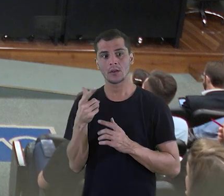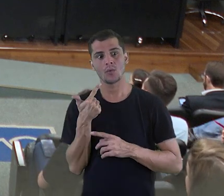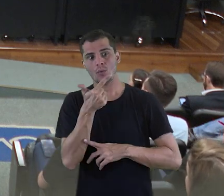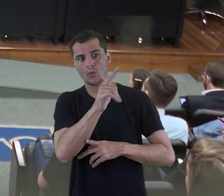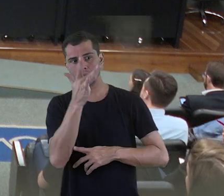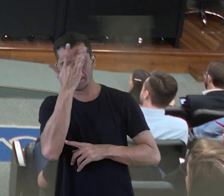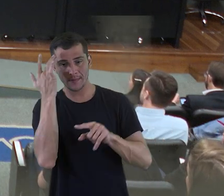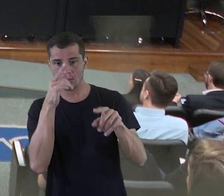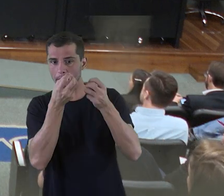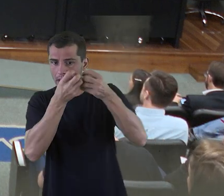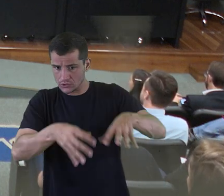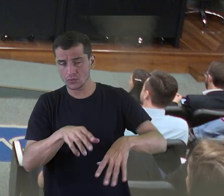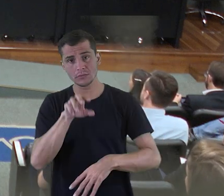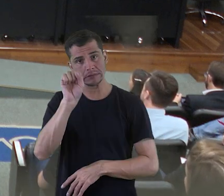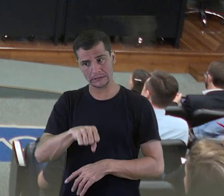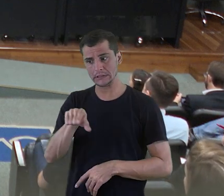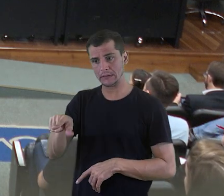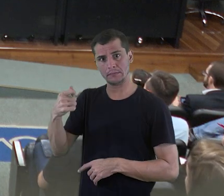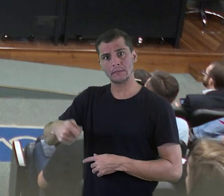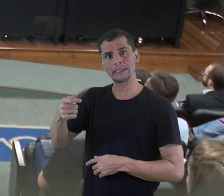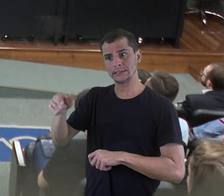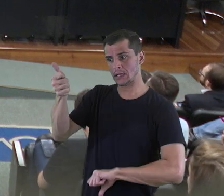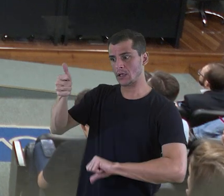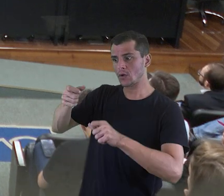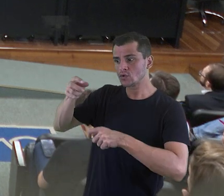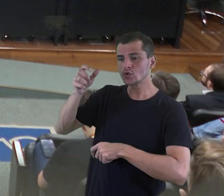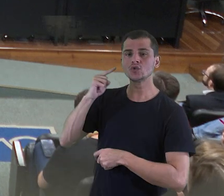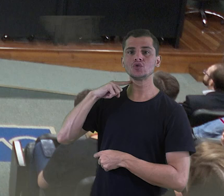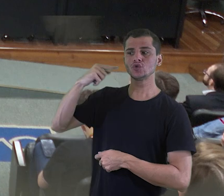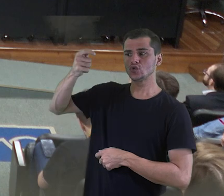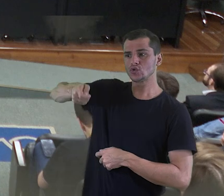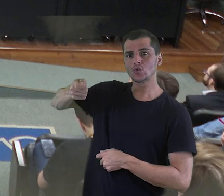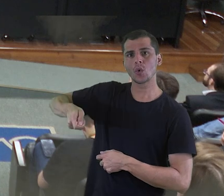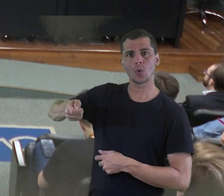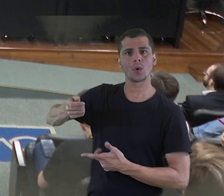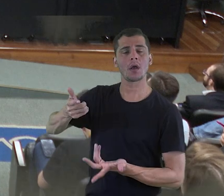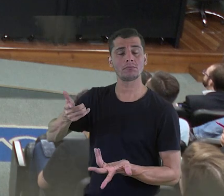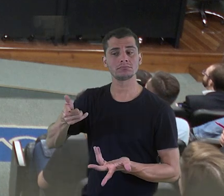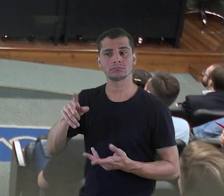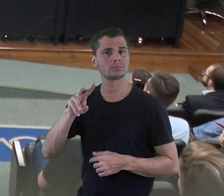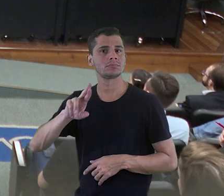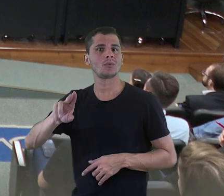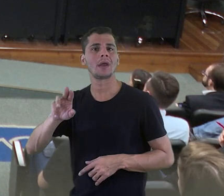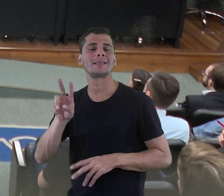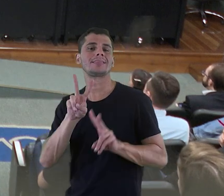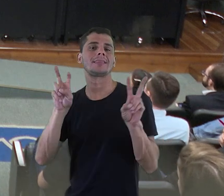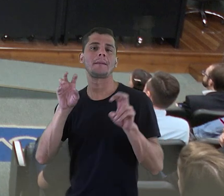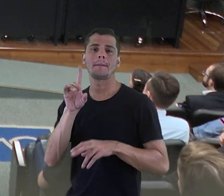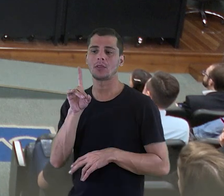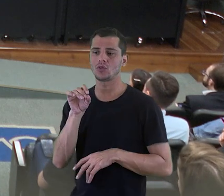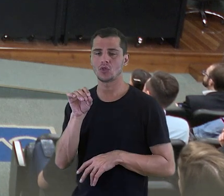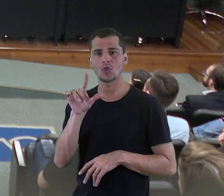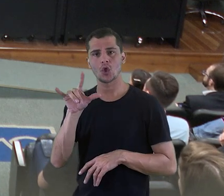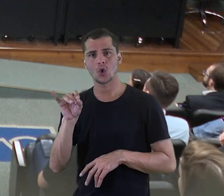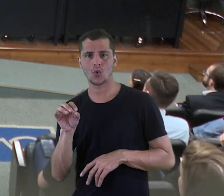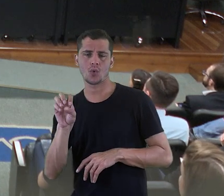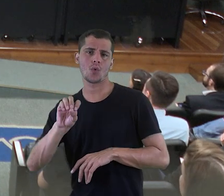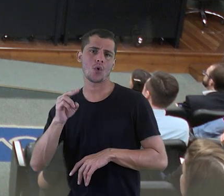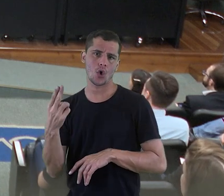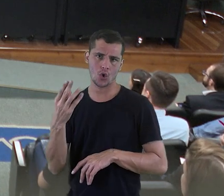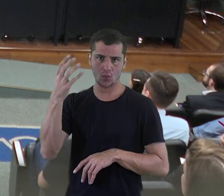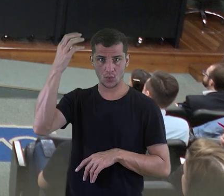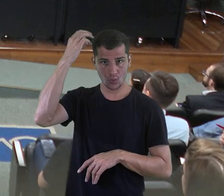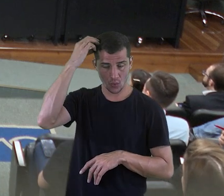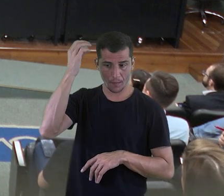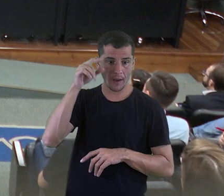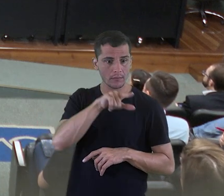a fim de assegurar a efetiva indenização ao titular o operador responde solidariamente quando descumprir as obrigações